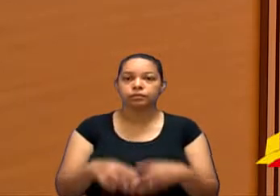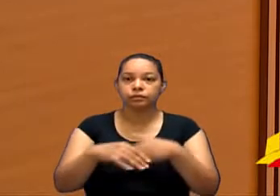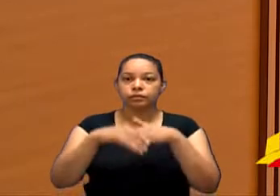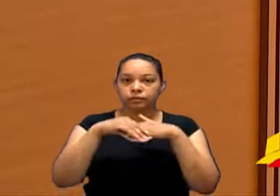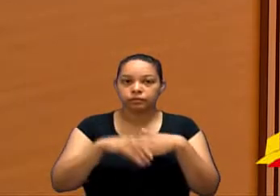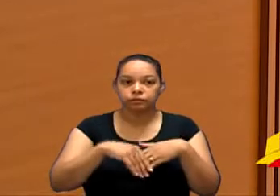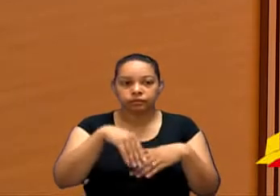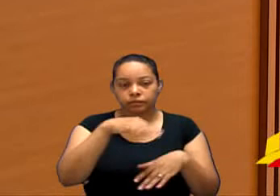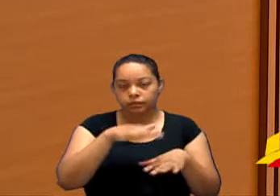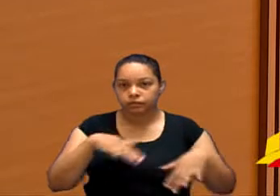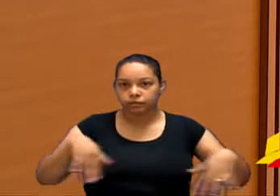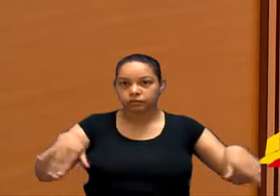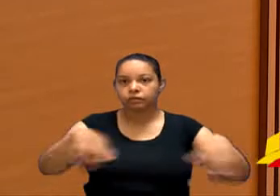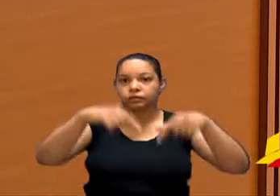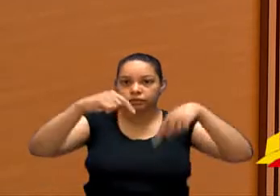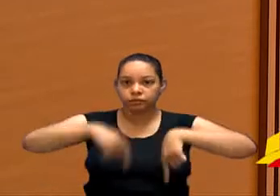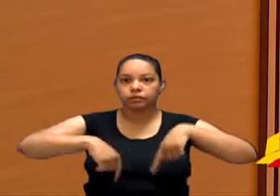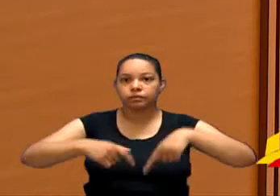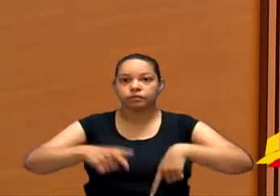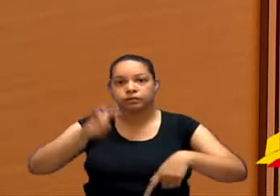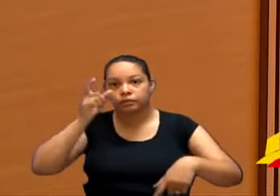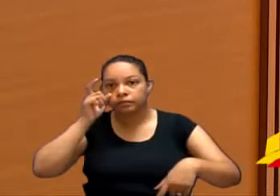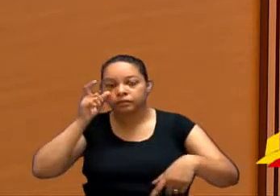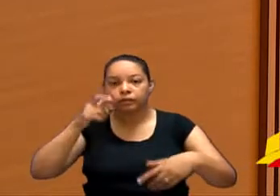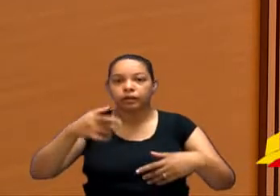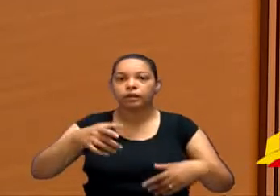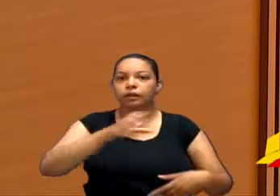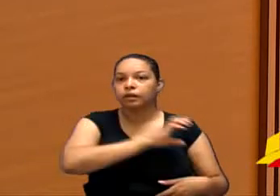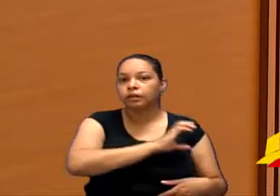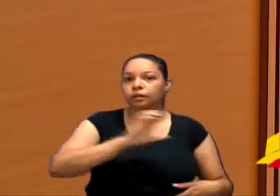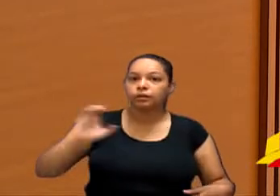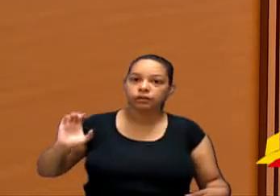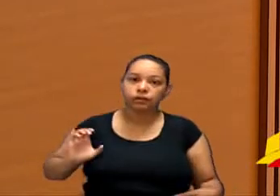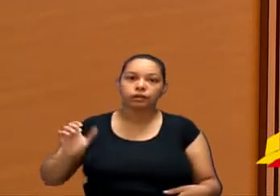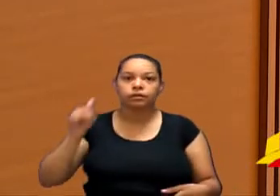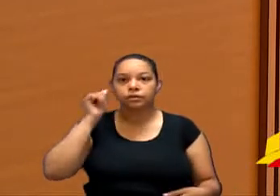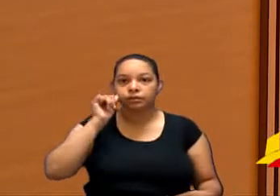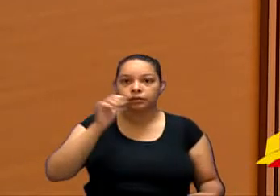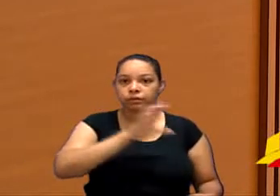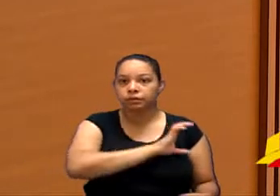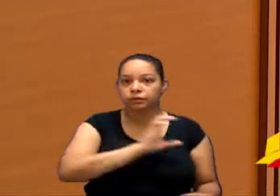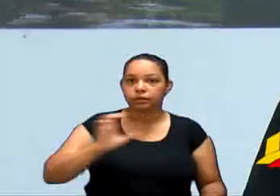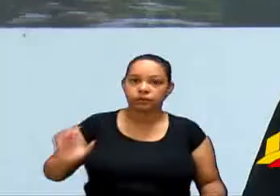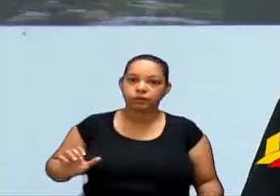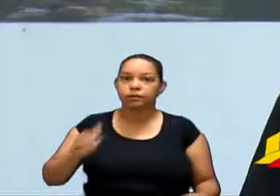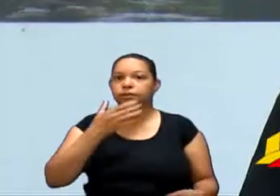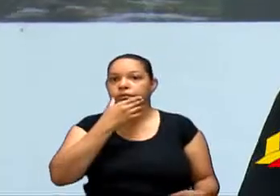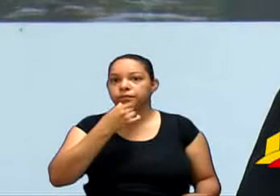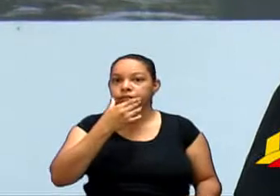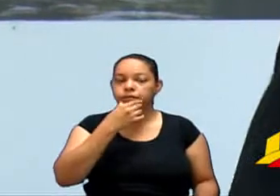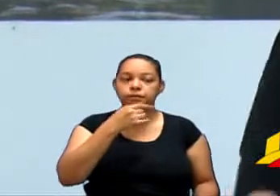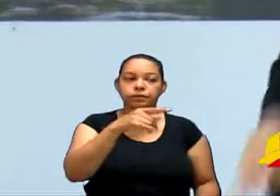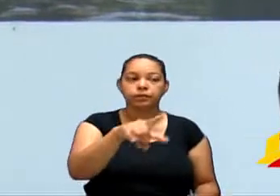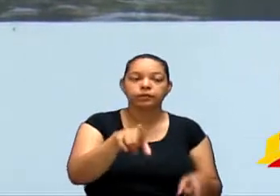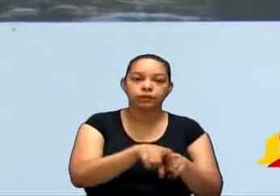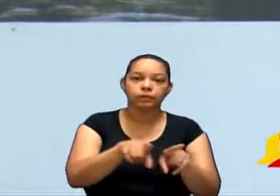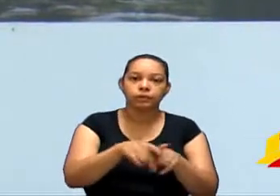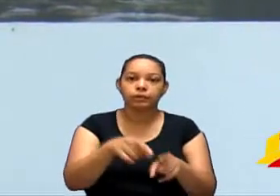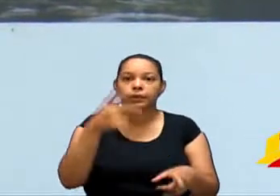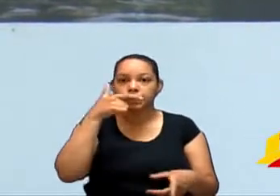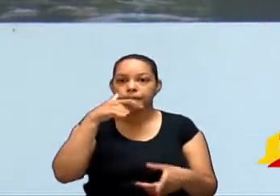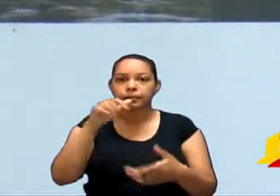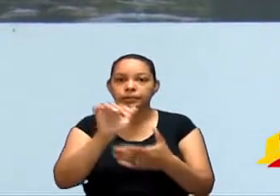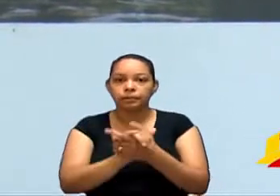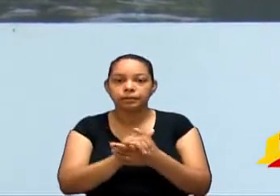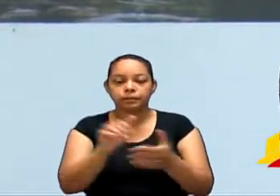aqui a todos presentes meu cunhado e minha cunhada e acima de toda minha querida esposa Gil que sentar comigo aqui eu gostaria a presença senhores